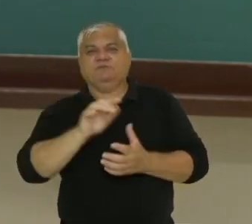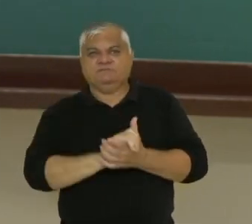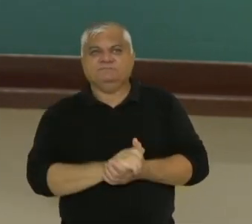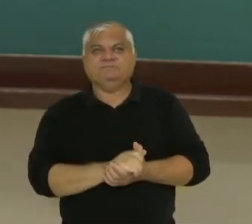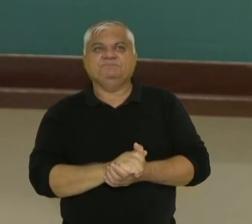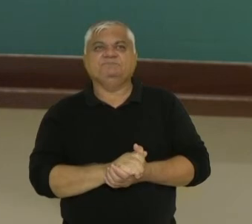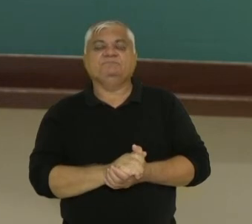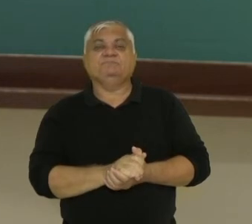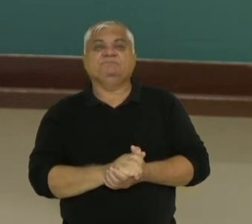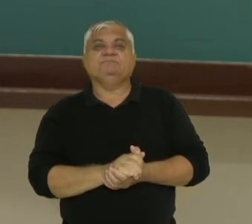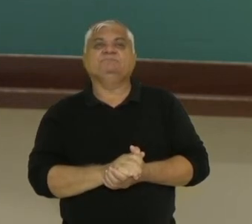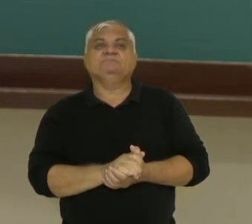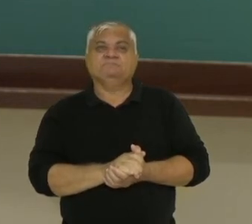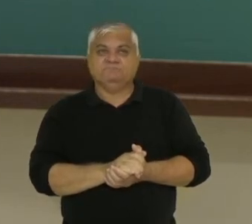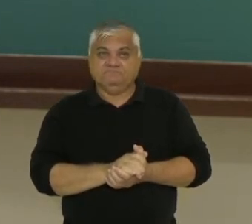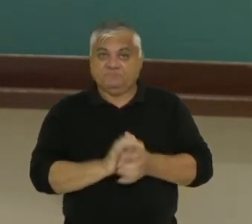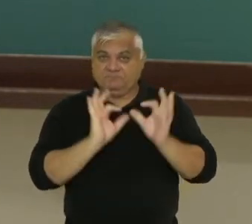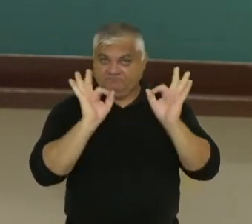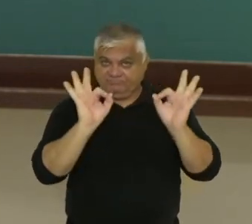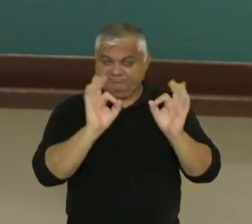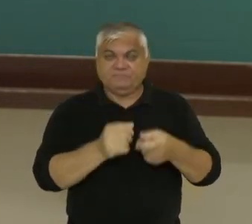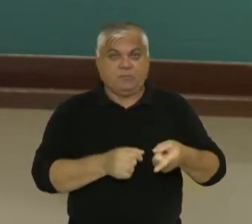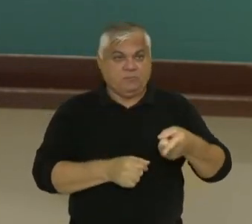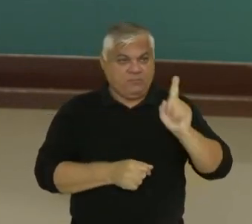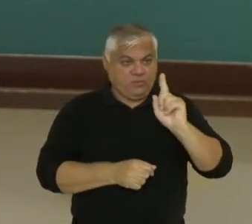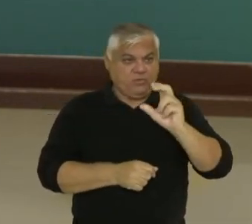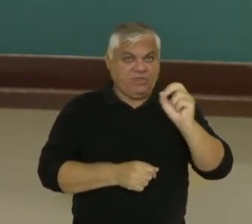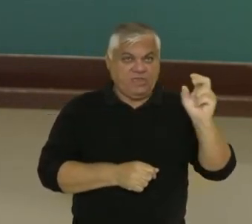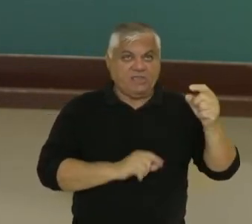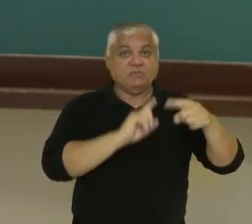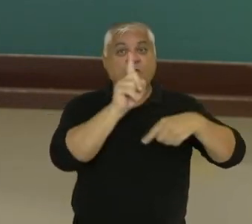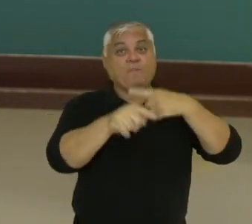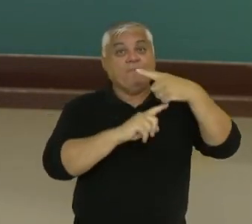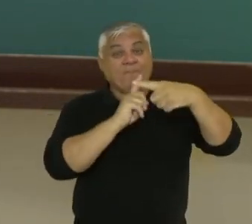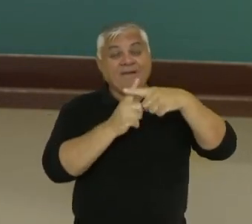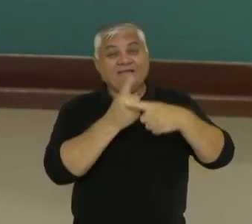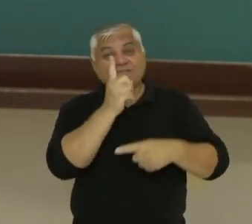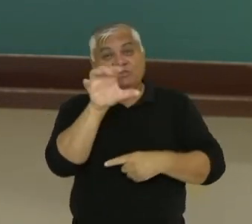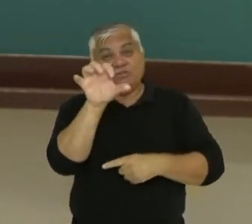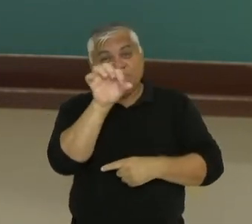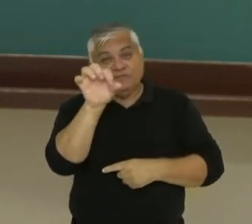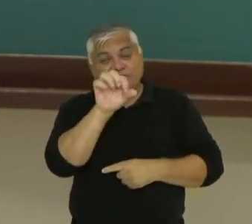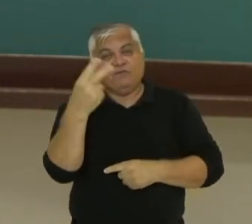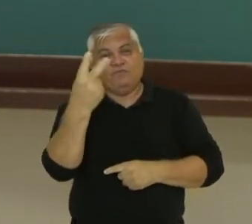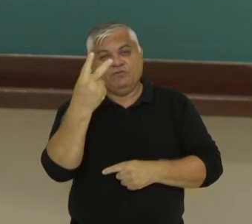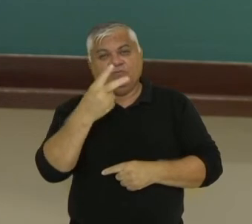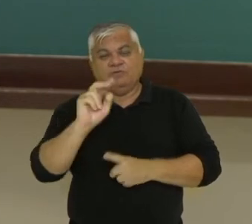199,22. Então, no final do primeiro ano, 1.500 mais 199,22,